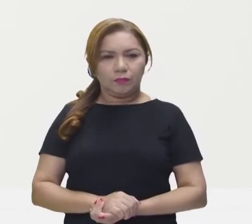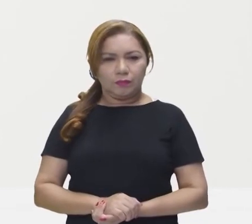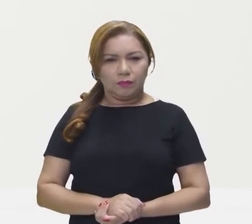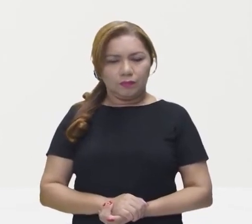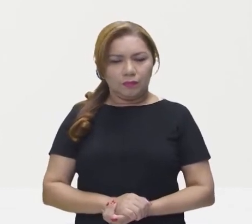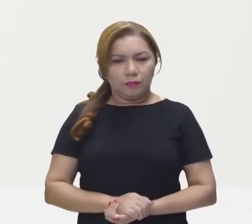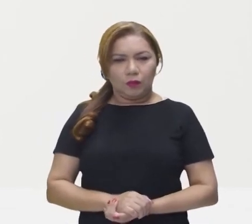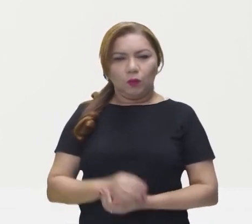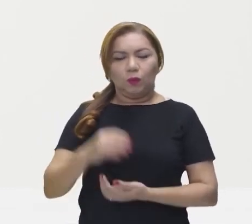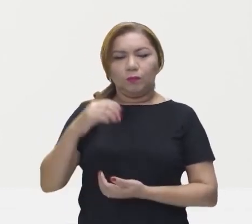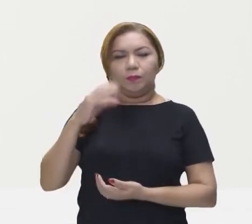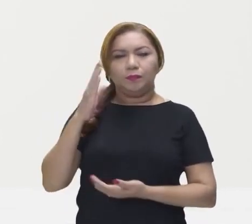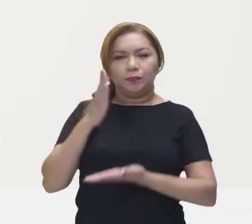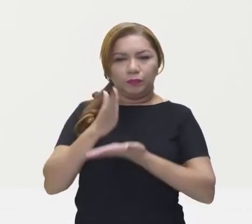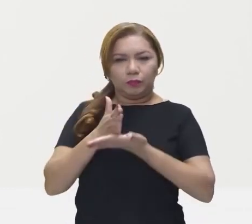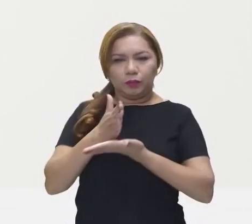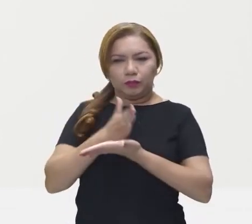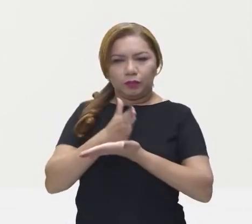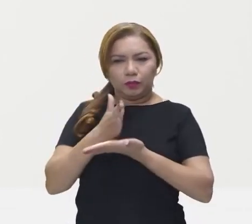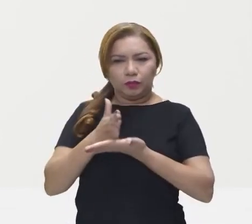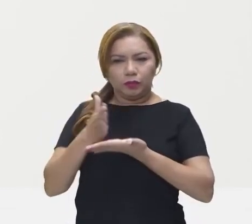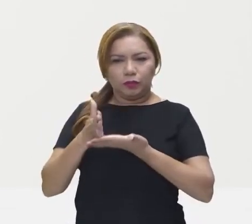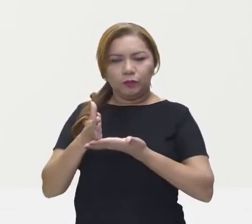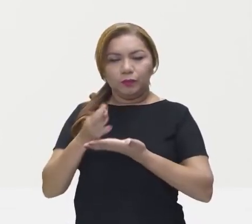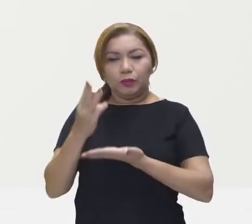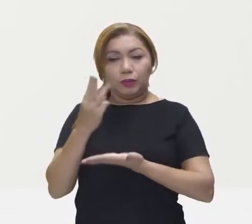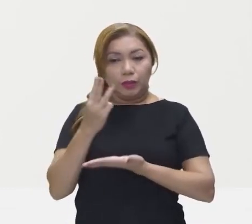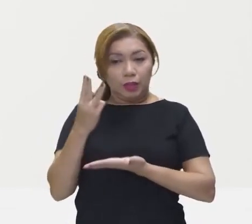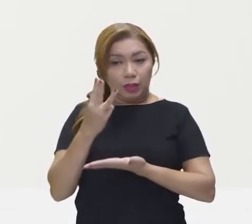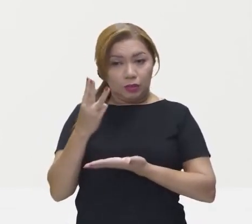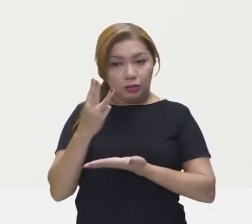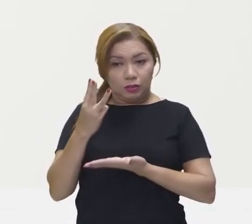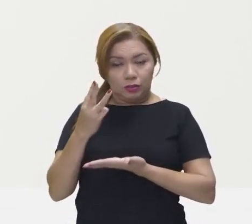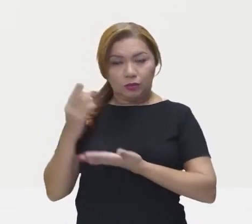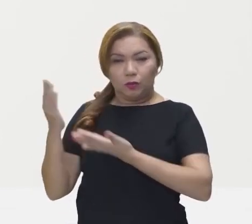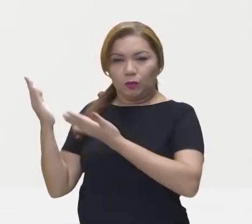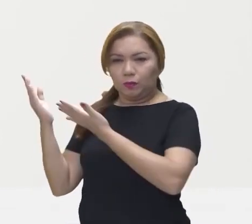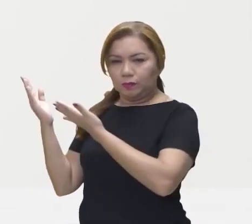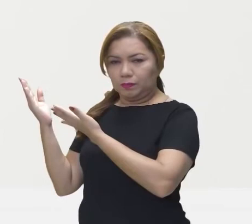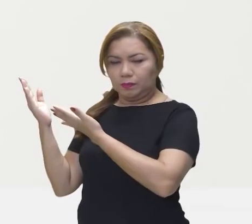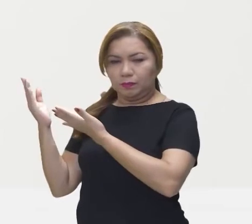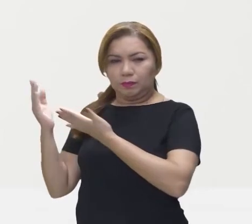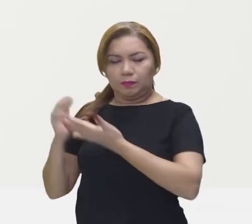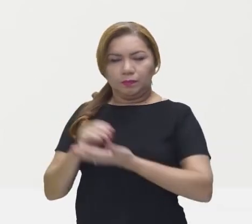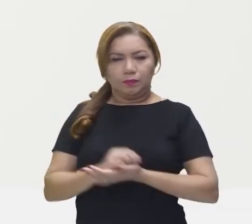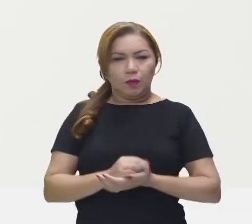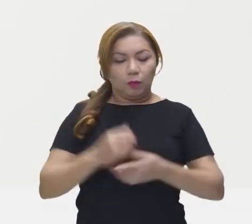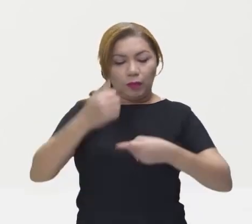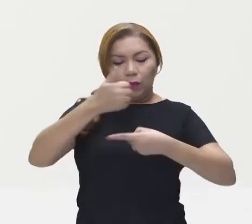aqui e chegar aos 30 aqui. Então, eu teria 30